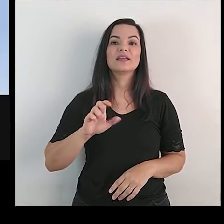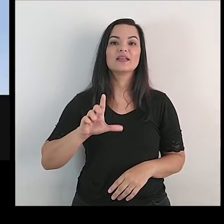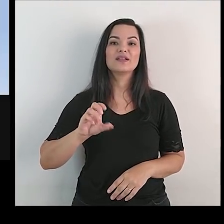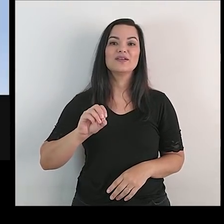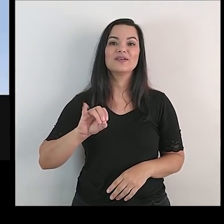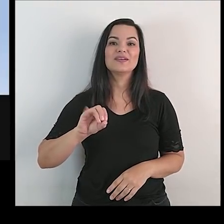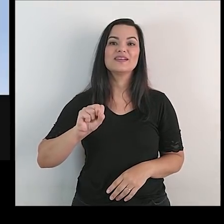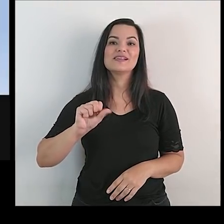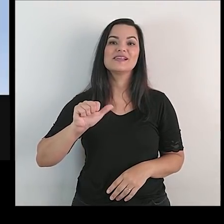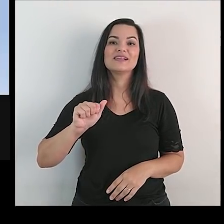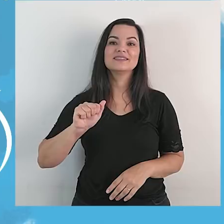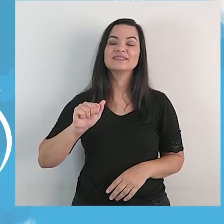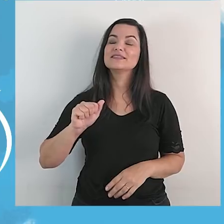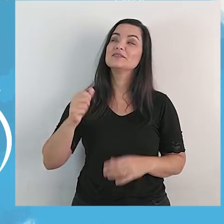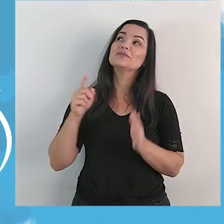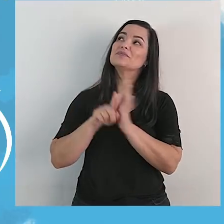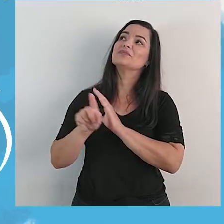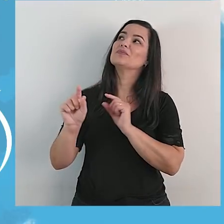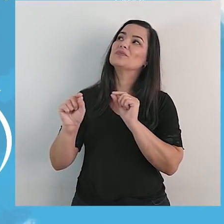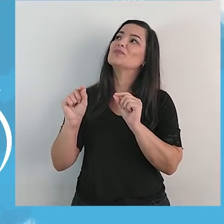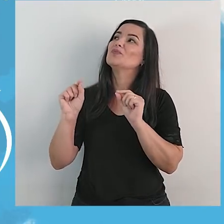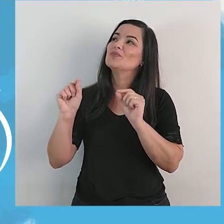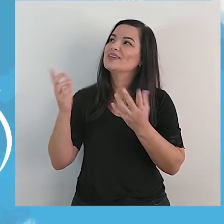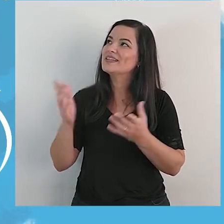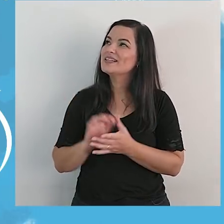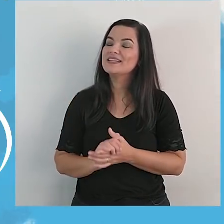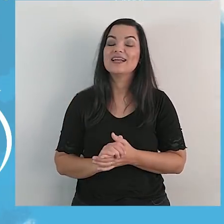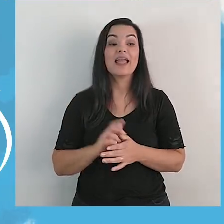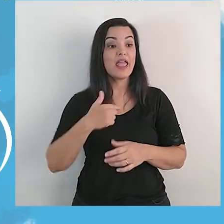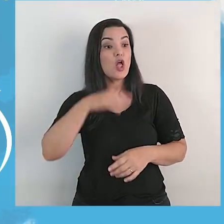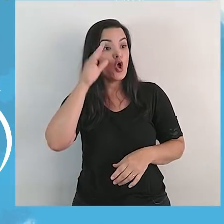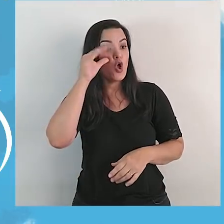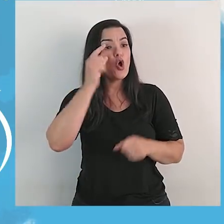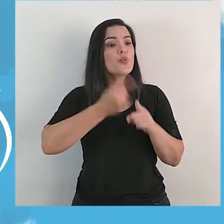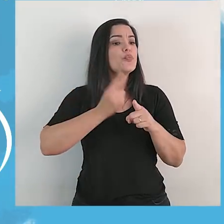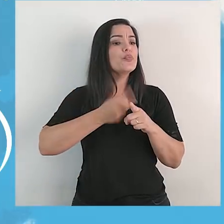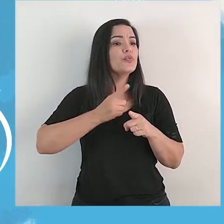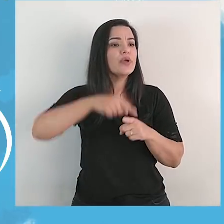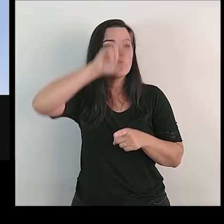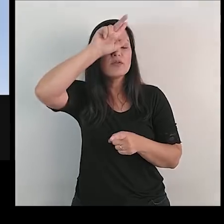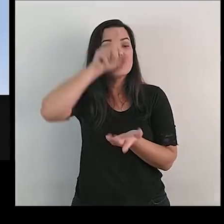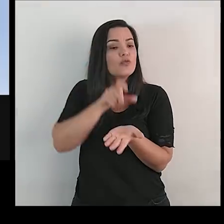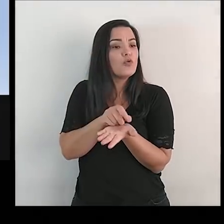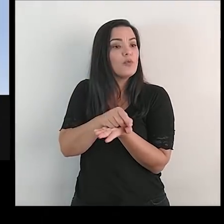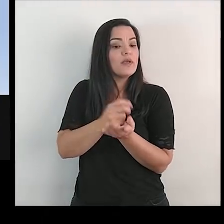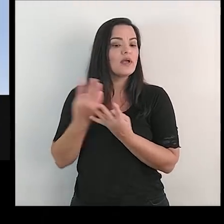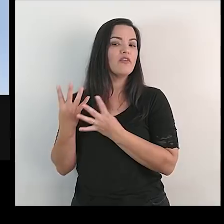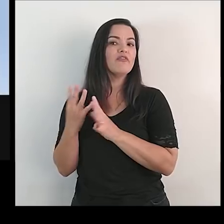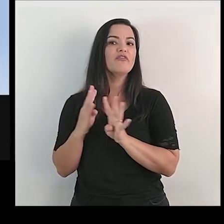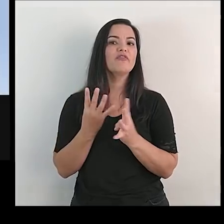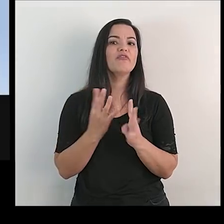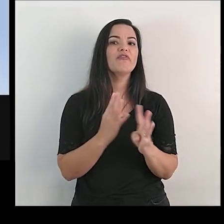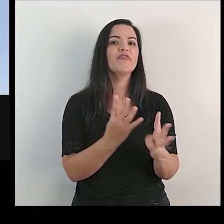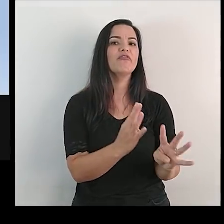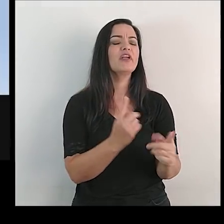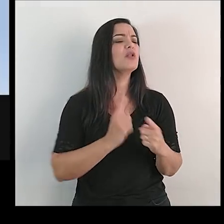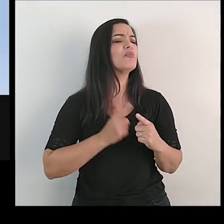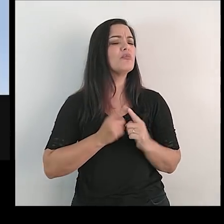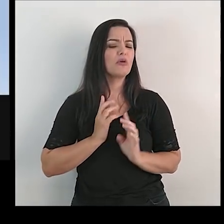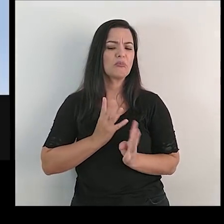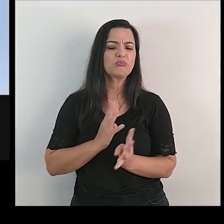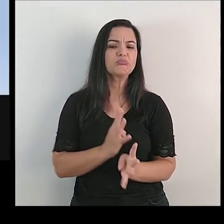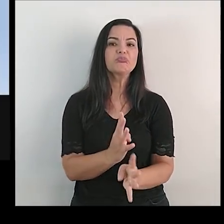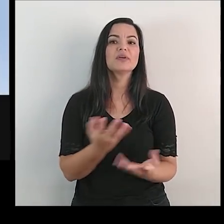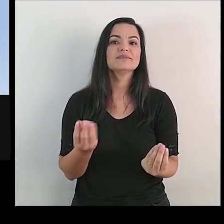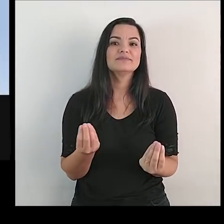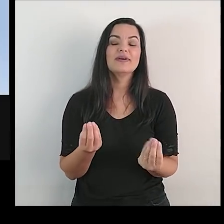gente, Heloísa, qual que é a sua dúvida? Minha curiosidade é, por que as formigas andam em fila? Olha só, que legal, também uma